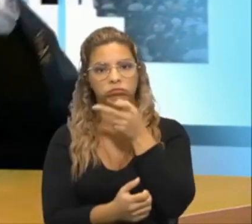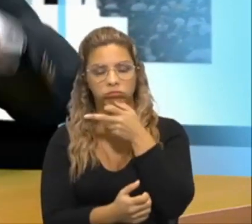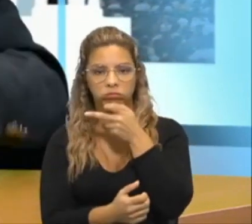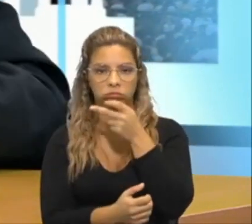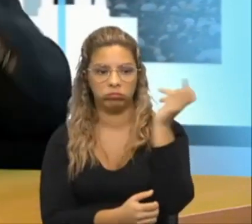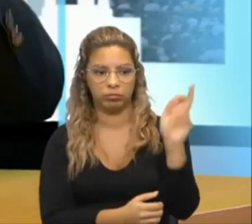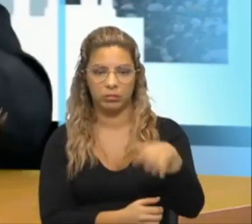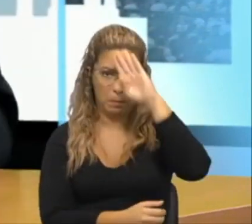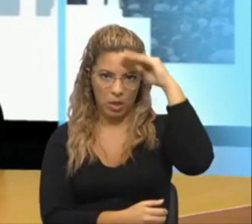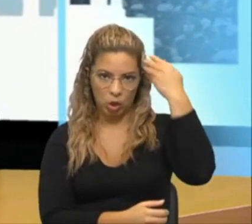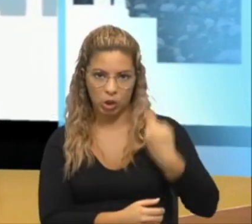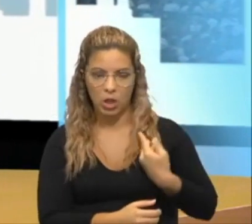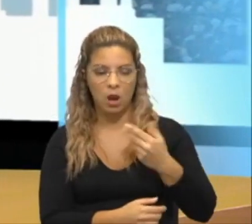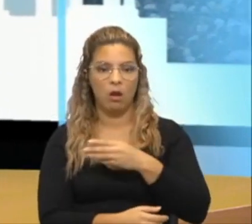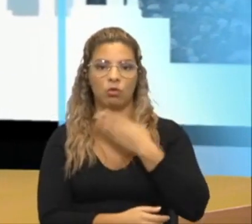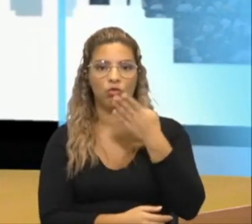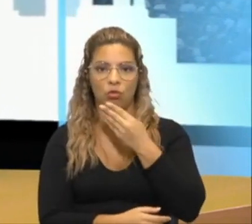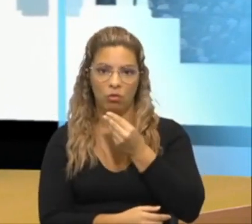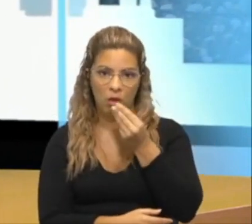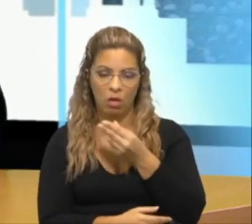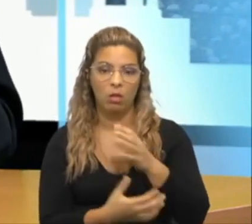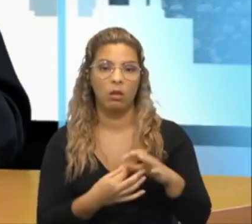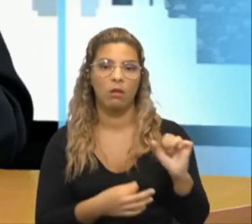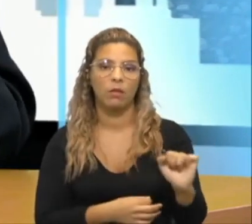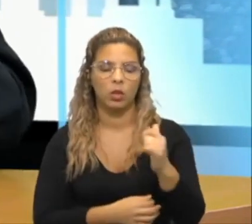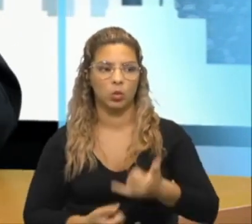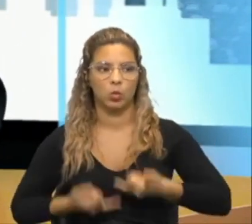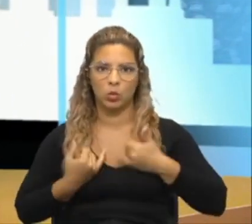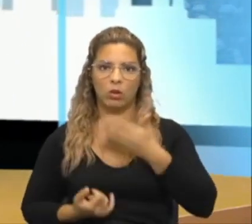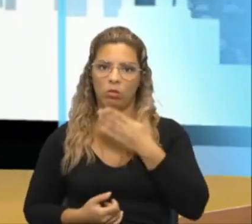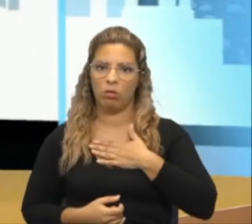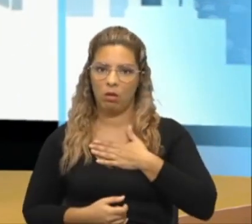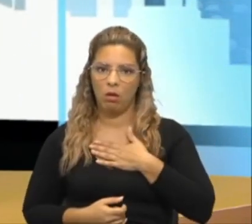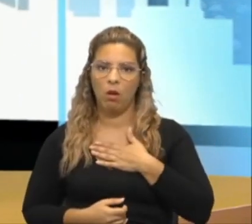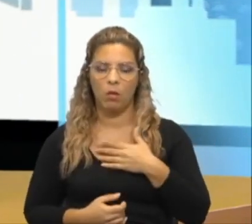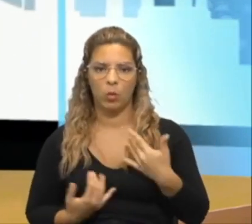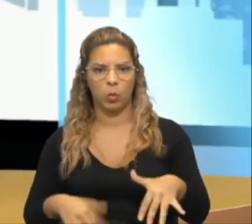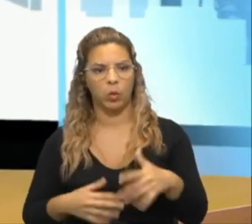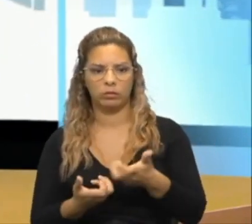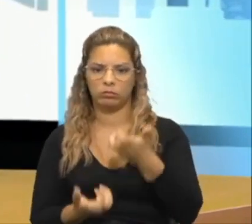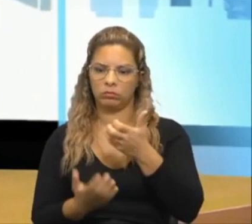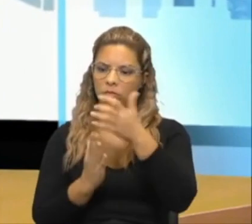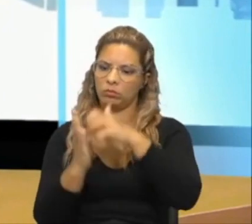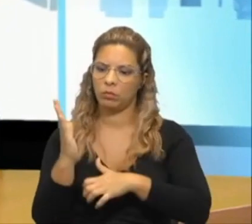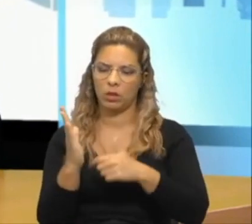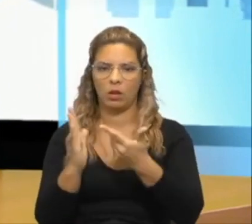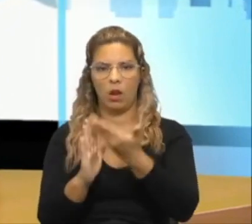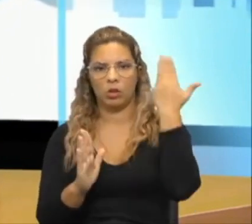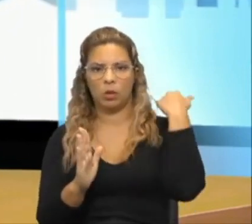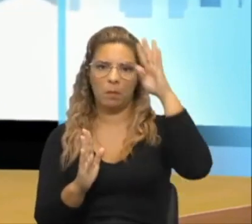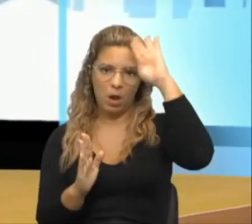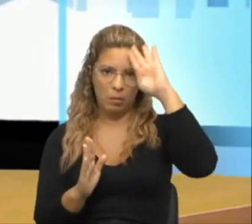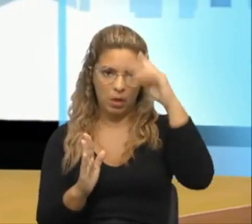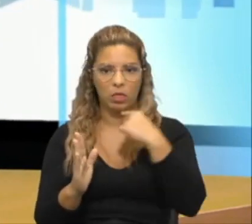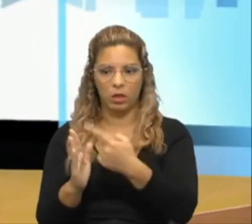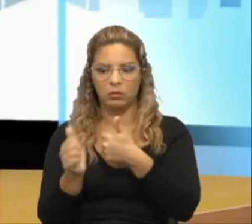na Palestina, com Israel, que é assustador, faz com que este discurso seja um discurso mais relevante. Porque já neste discurso o Papa